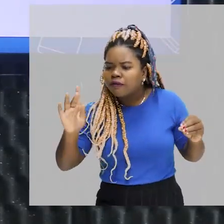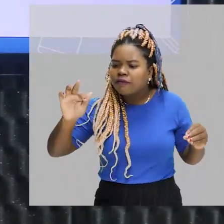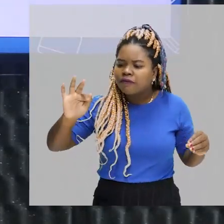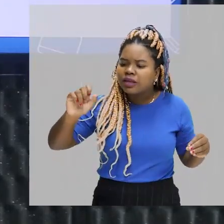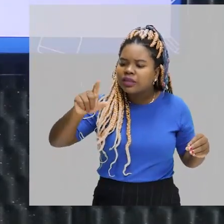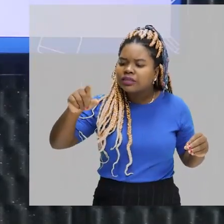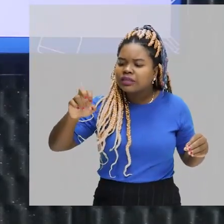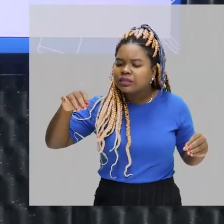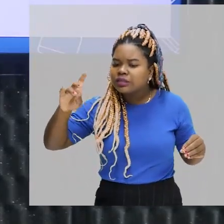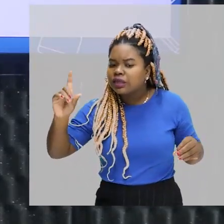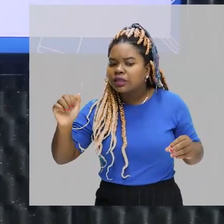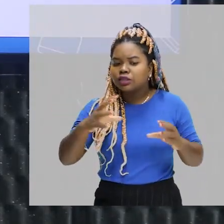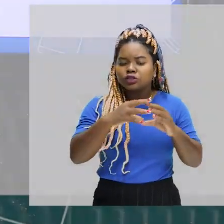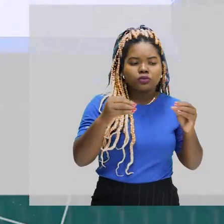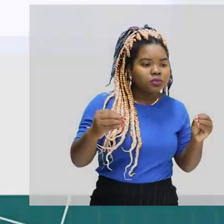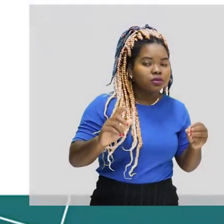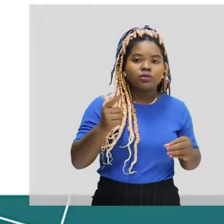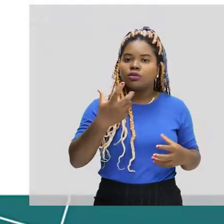construção não tem um sentido.